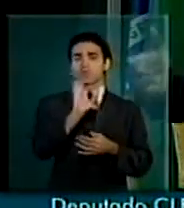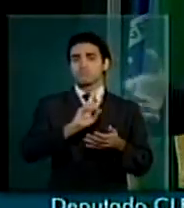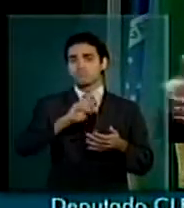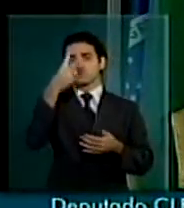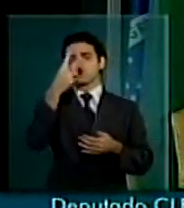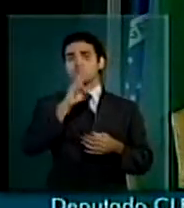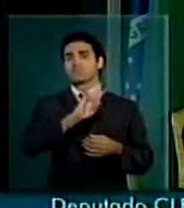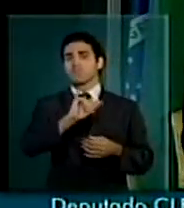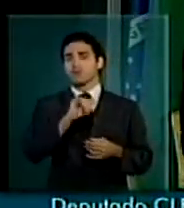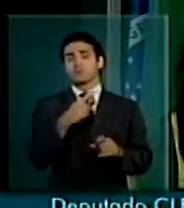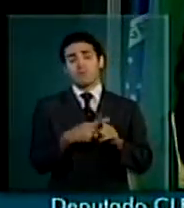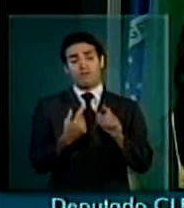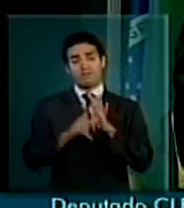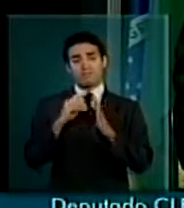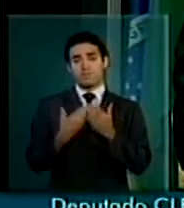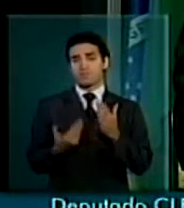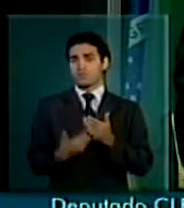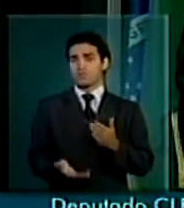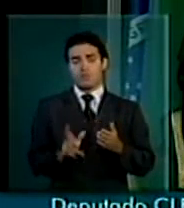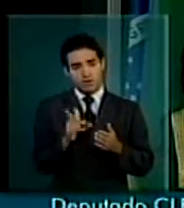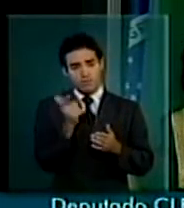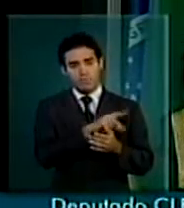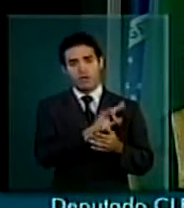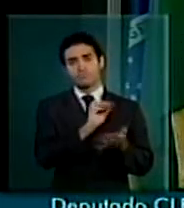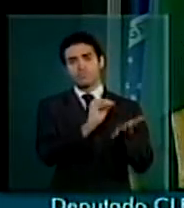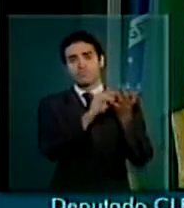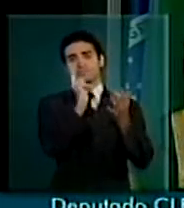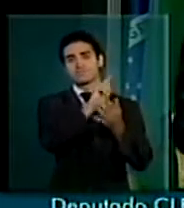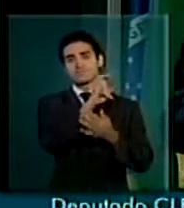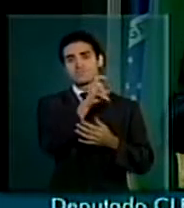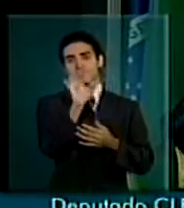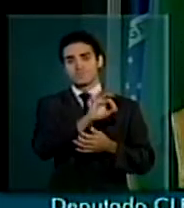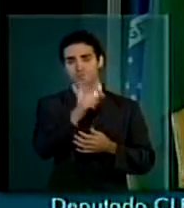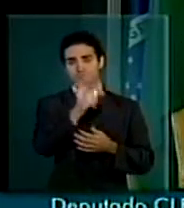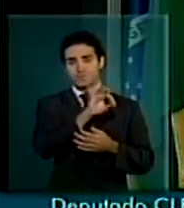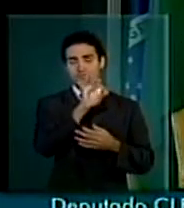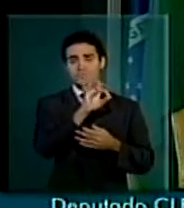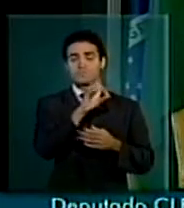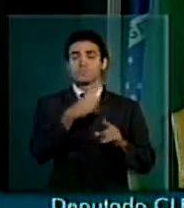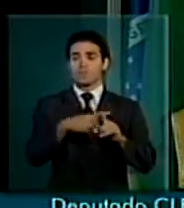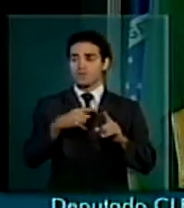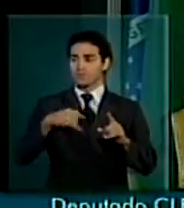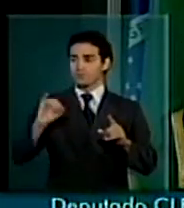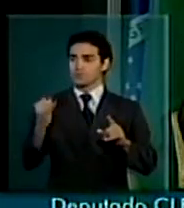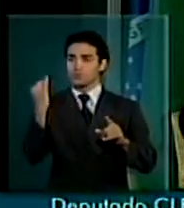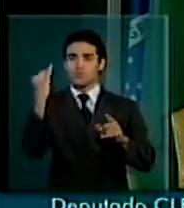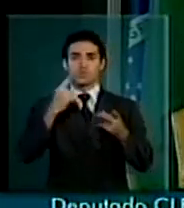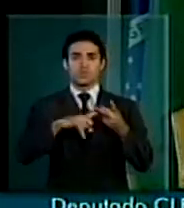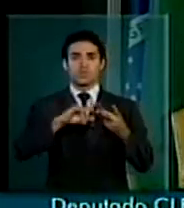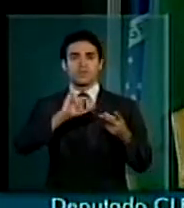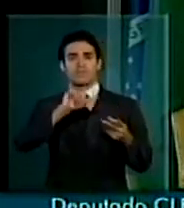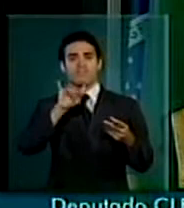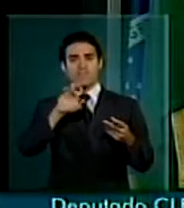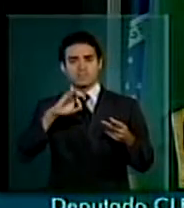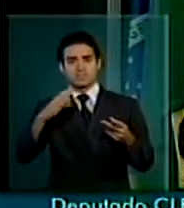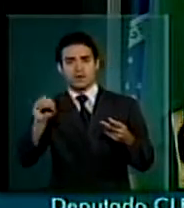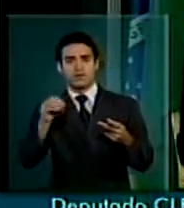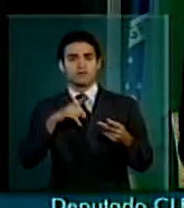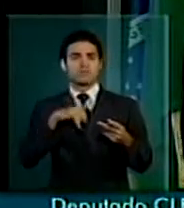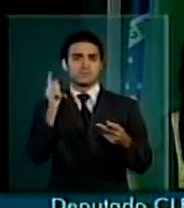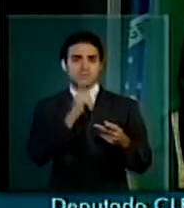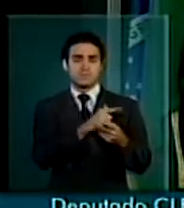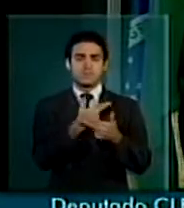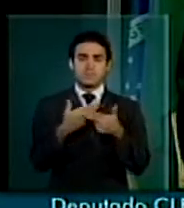para a recuperação das perdas provocadas pelos índices diferenciados de correção que é dado exatamente aos